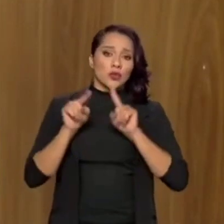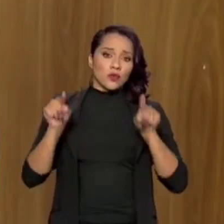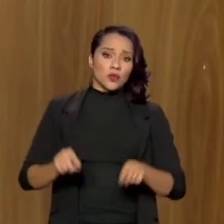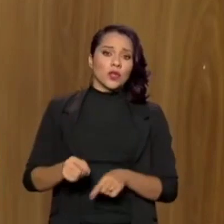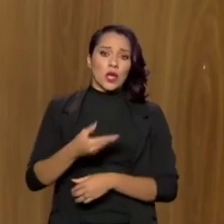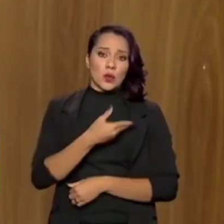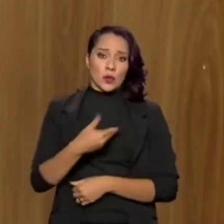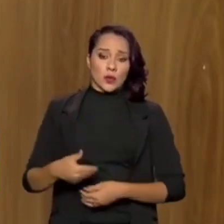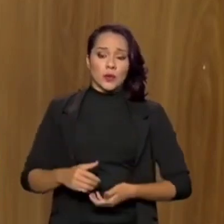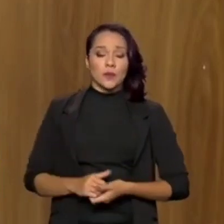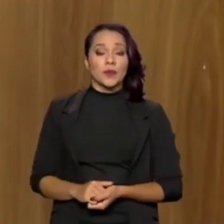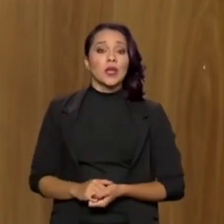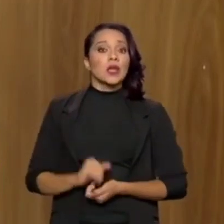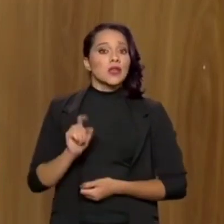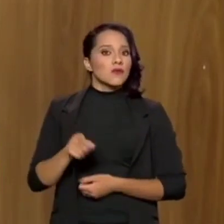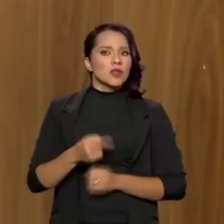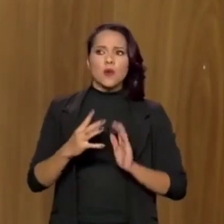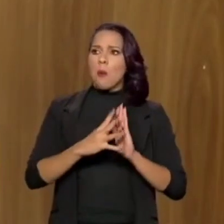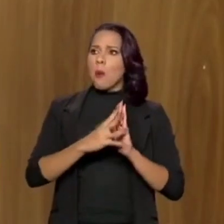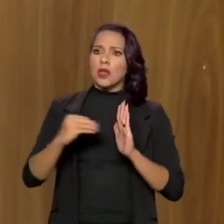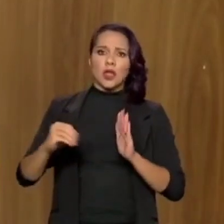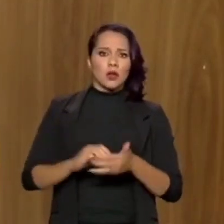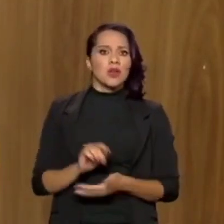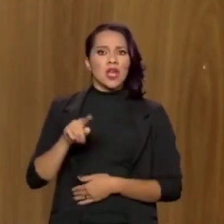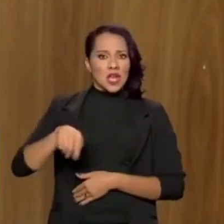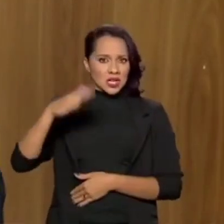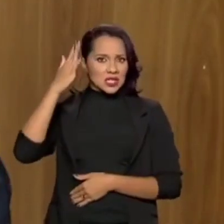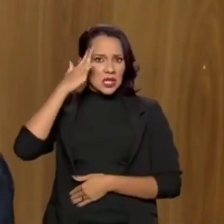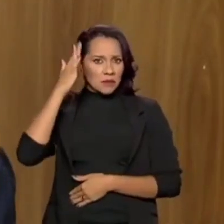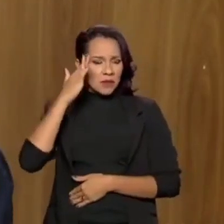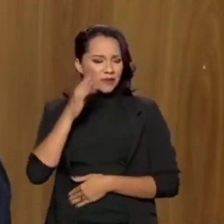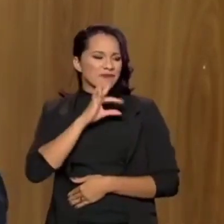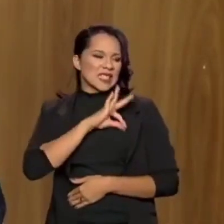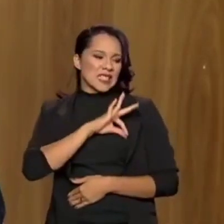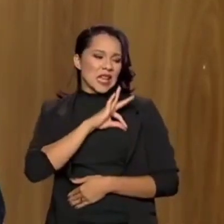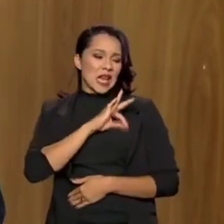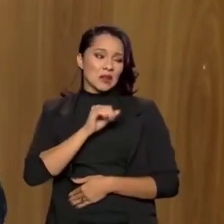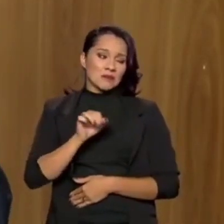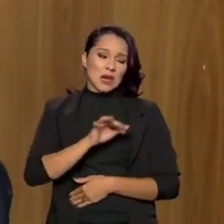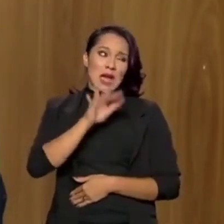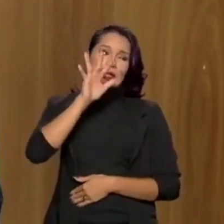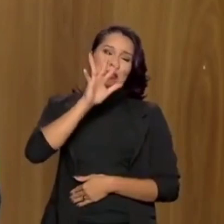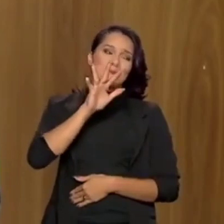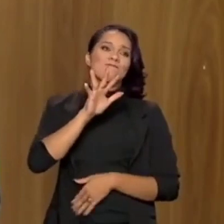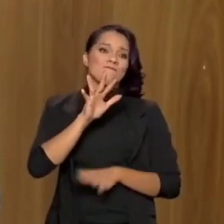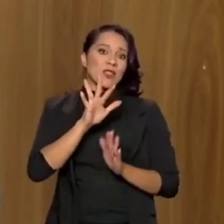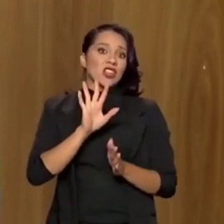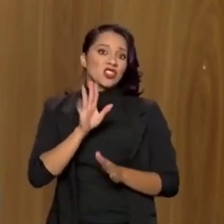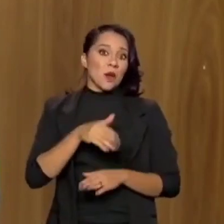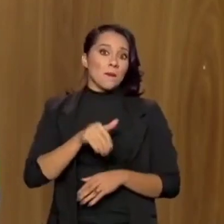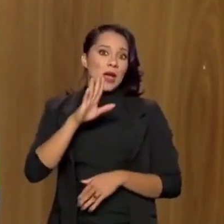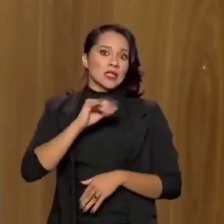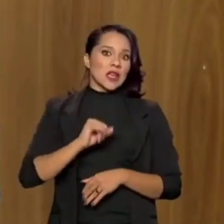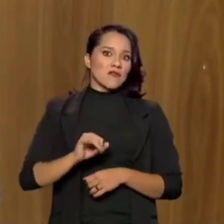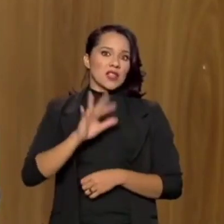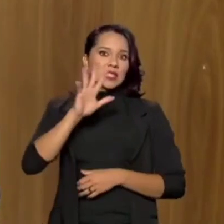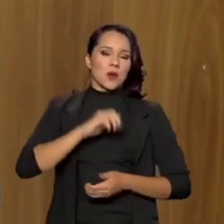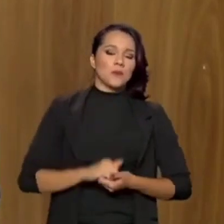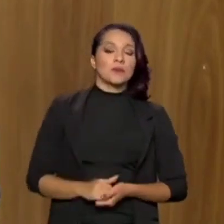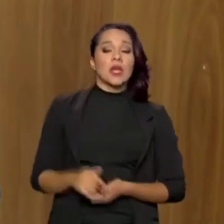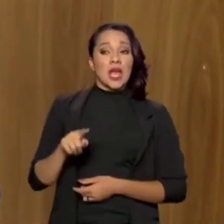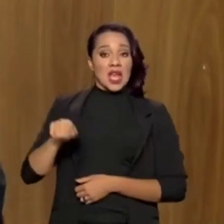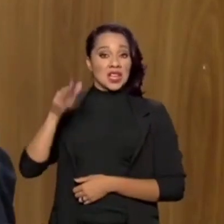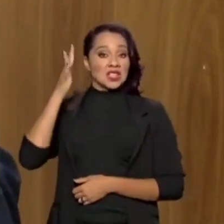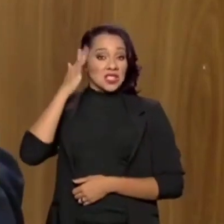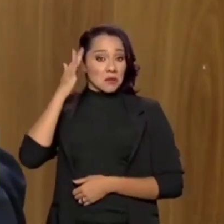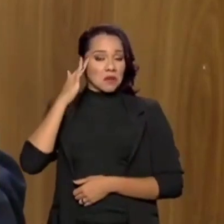funcionalismo brasileiro, que foi exemplar. Eles sabiam que eles tinham salários bem mais altos, que tinham subido bem acima da inflação, sabiam